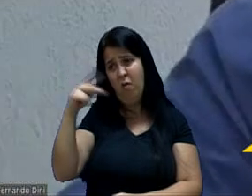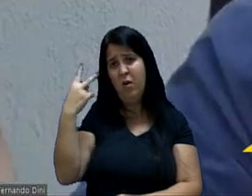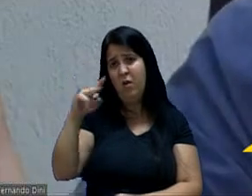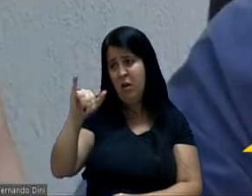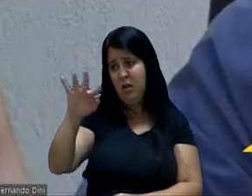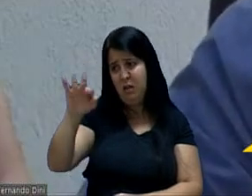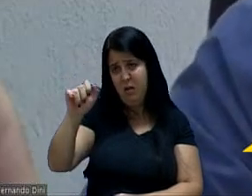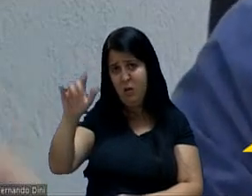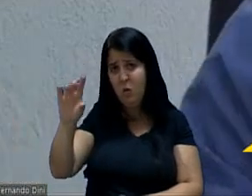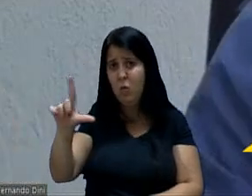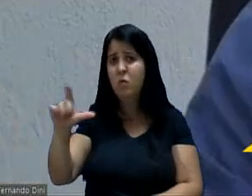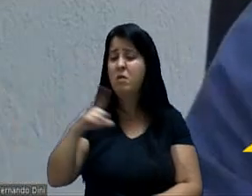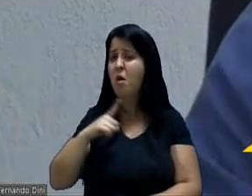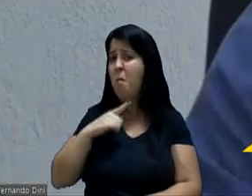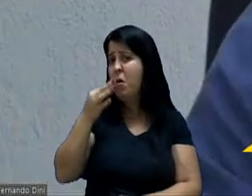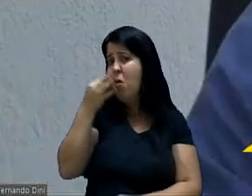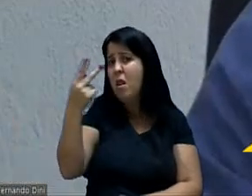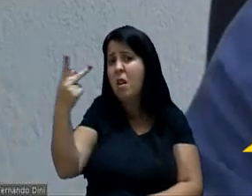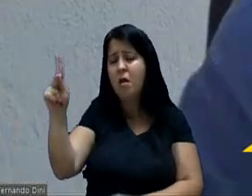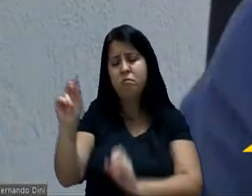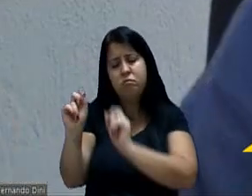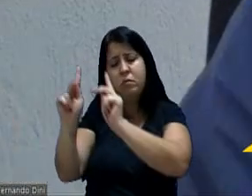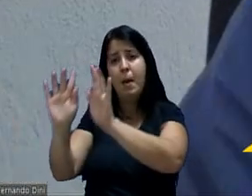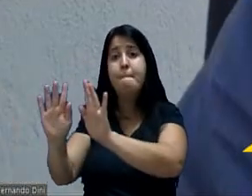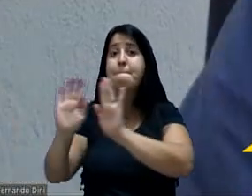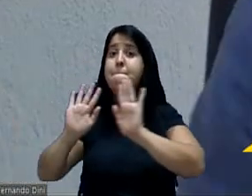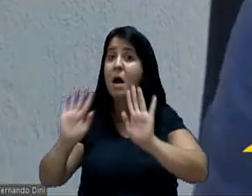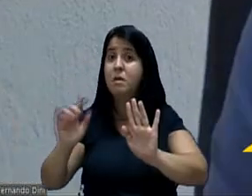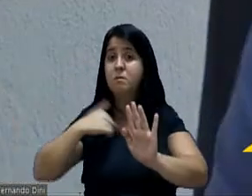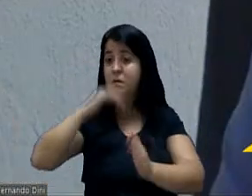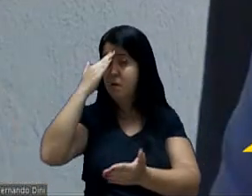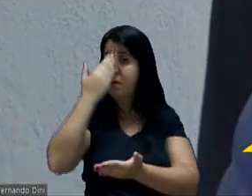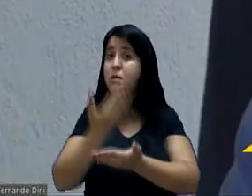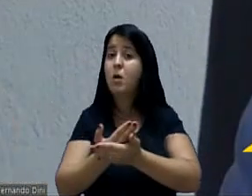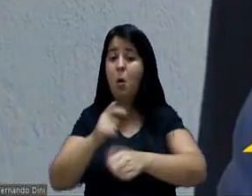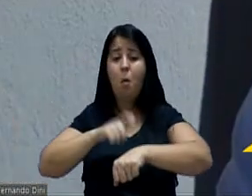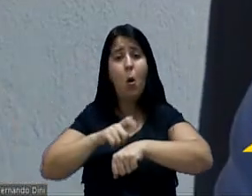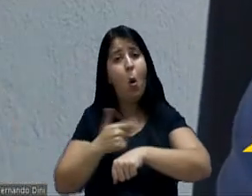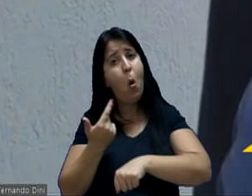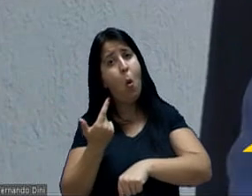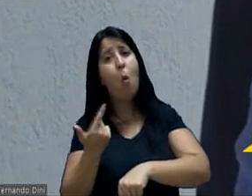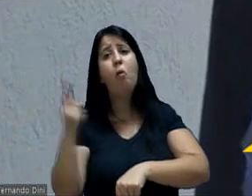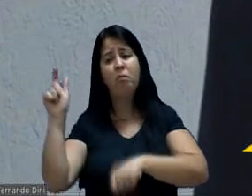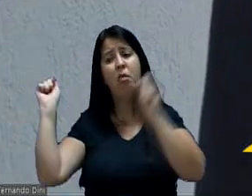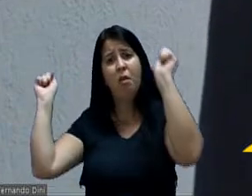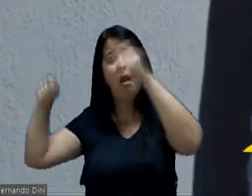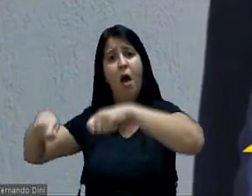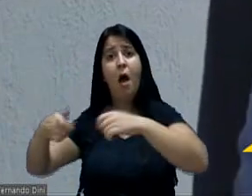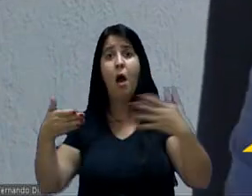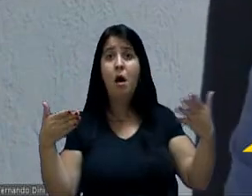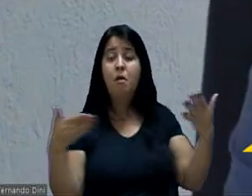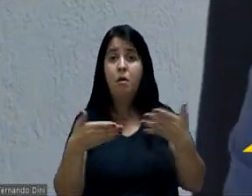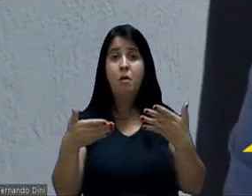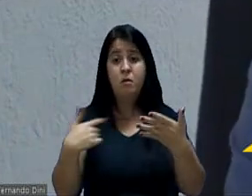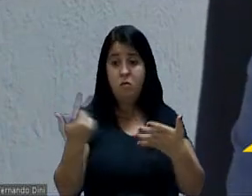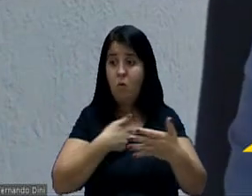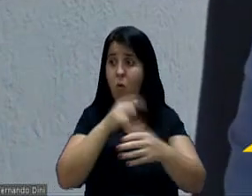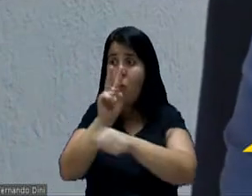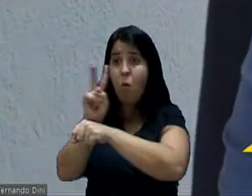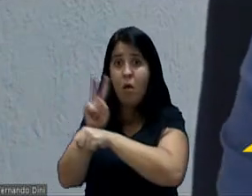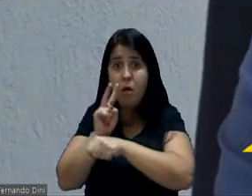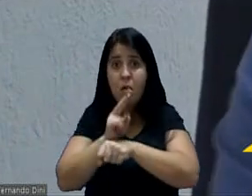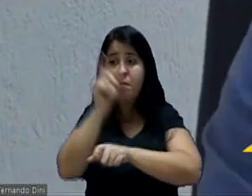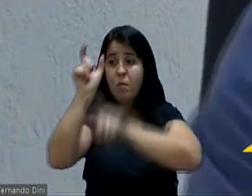não estou discordando, vereador. Mas eu acredito que outros momentos podem fazer isso. Vamos cuidar dessas pessoas que